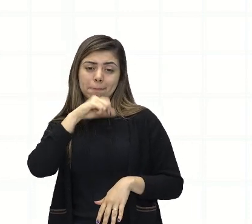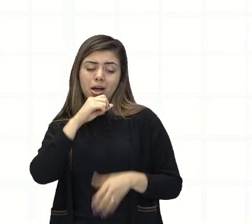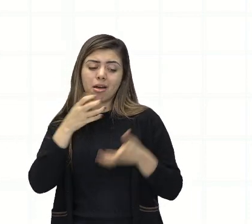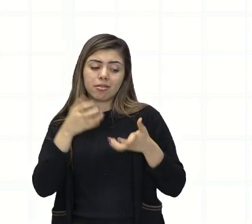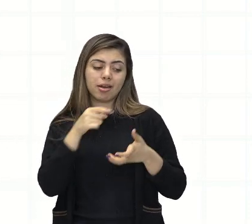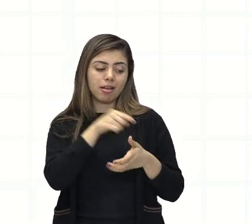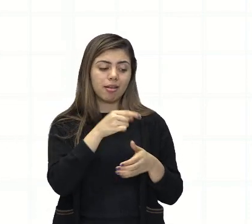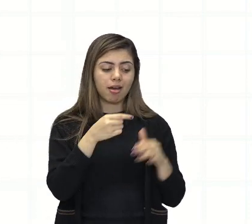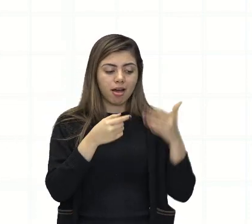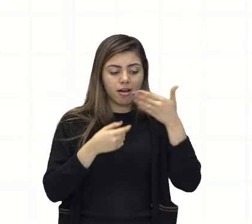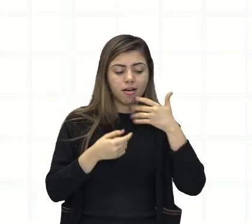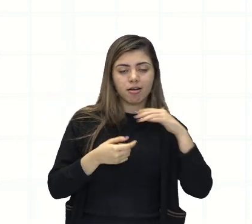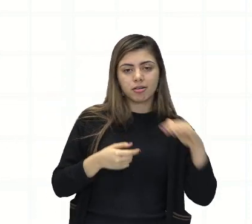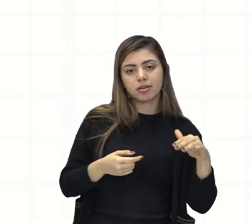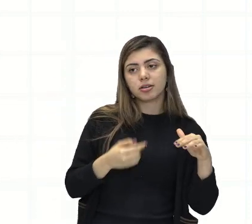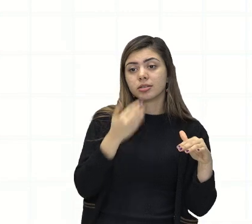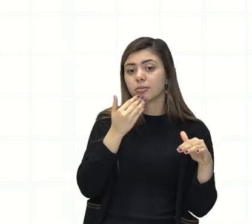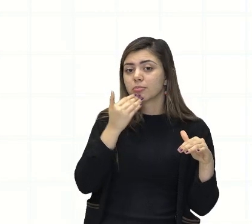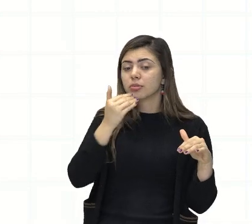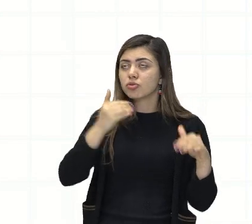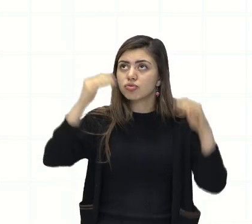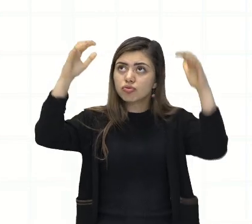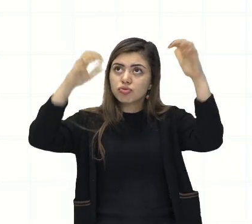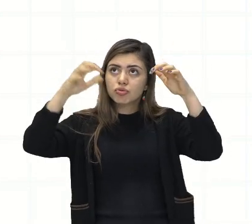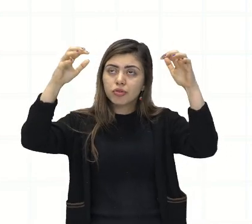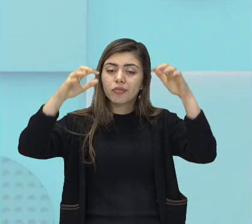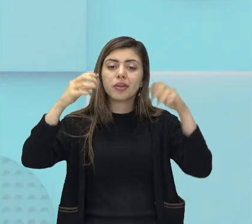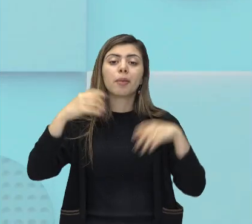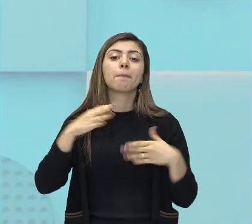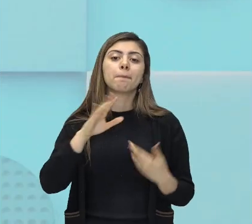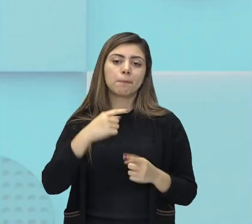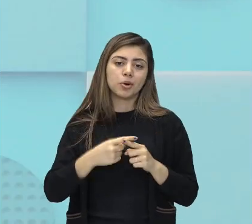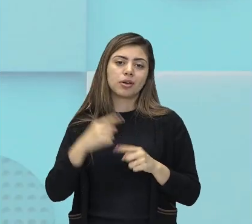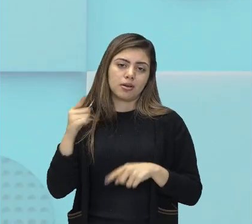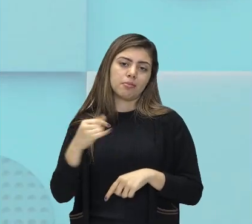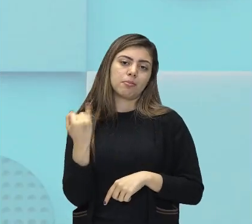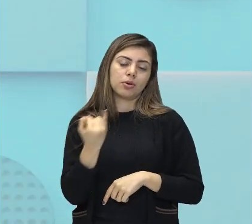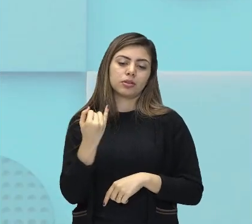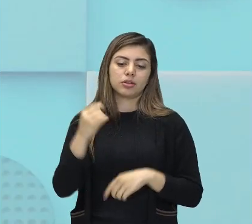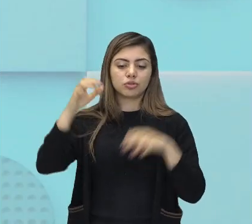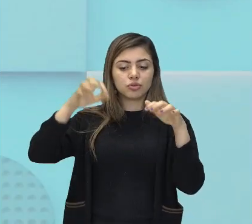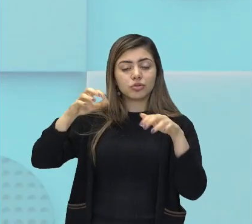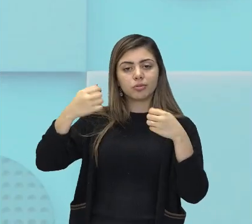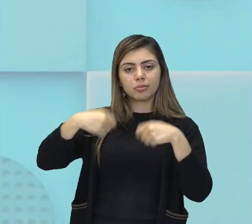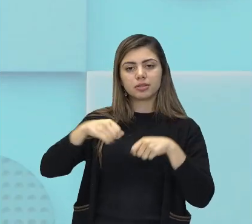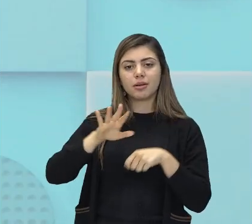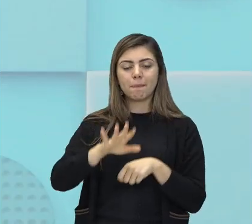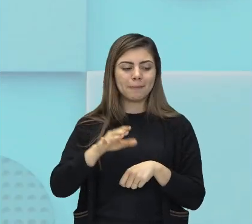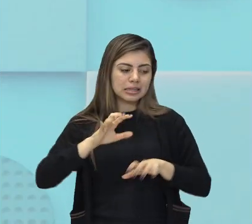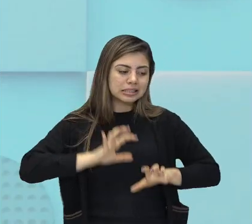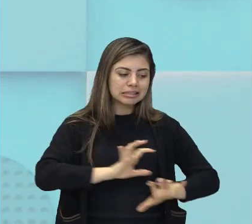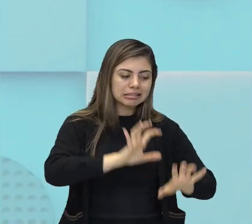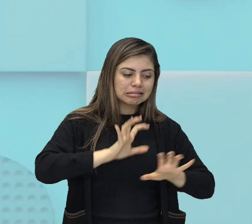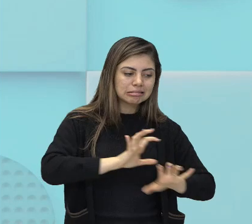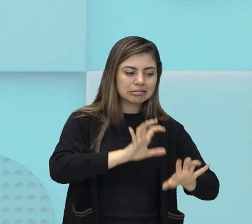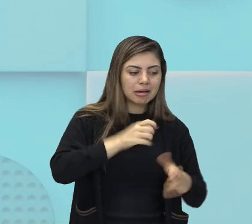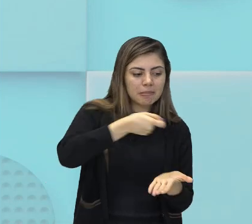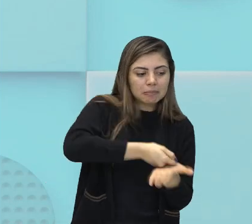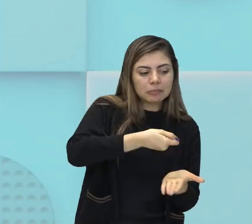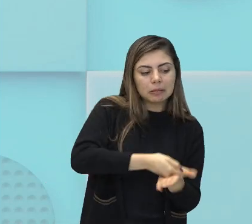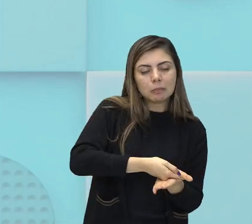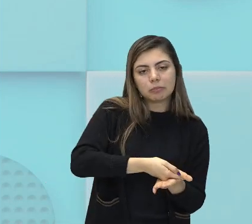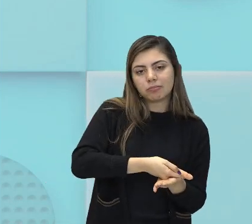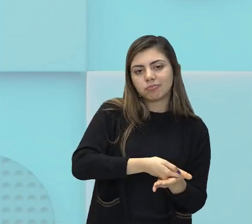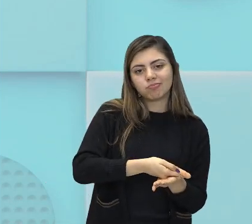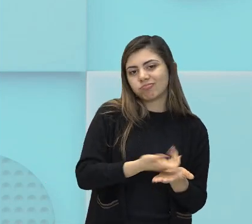ela queira aquilo que vai ser bom para a família, afinal de contas ele precisa da chuva, mas forçar a Nininha aquele pedido